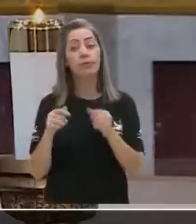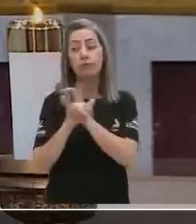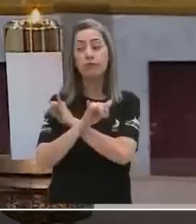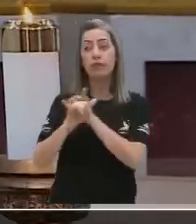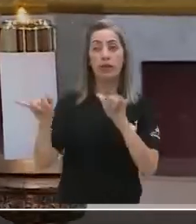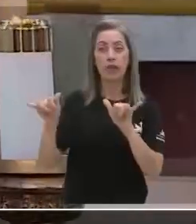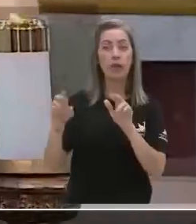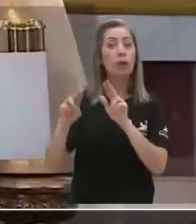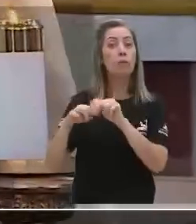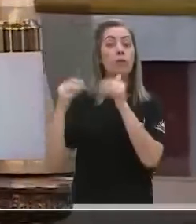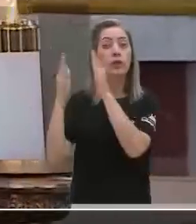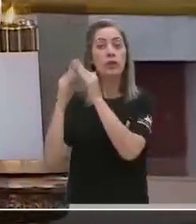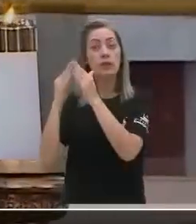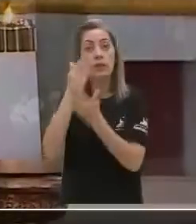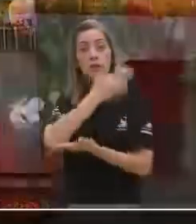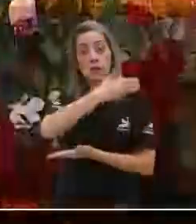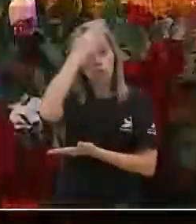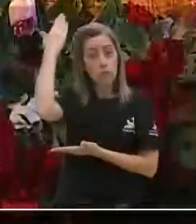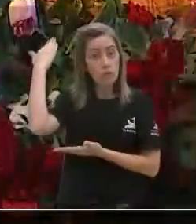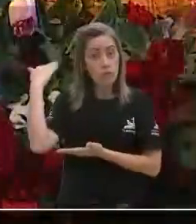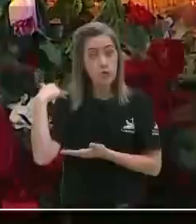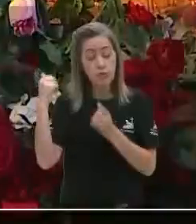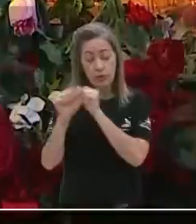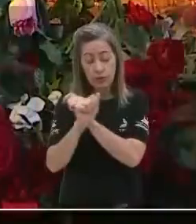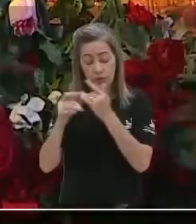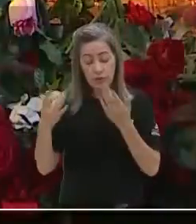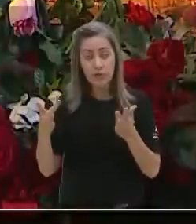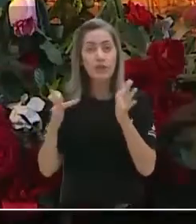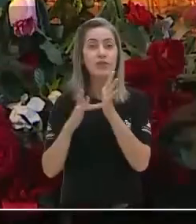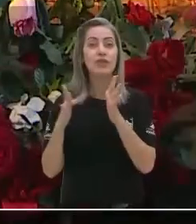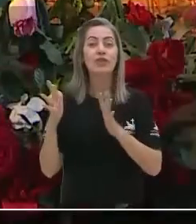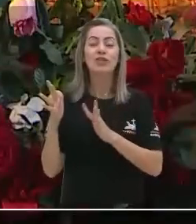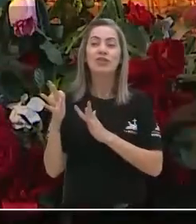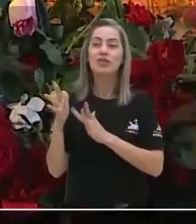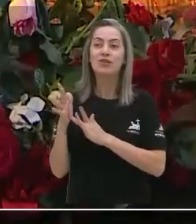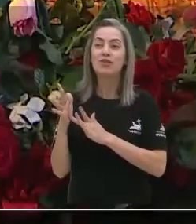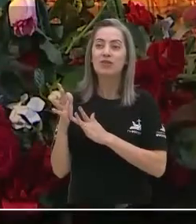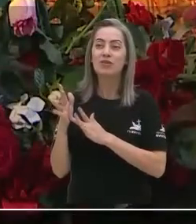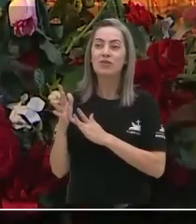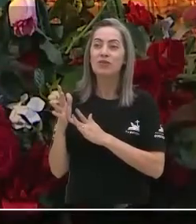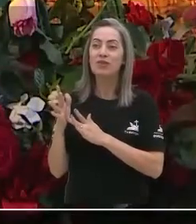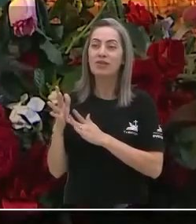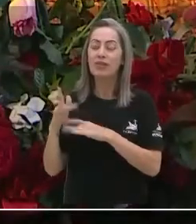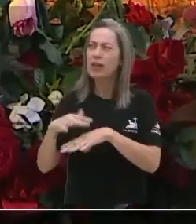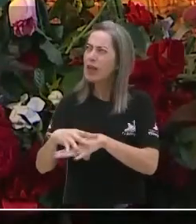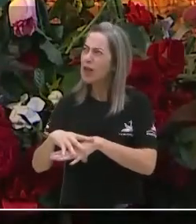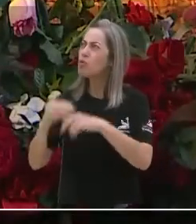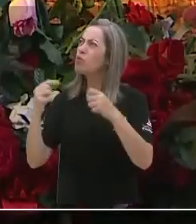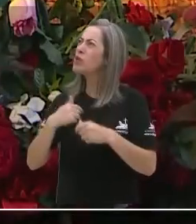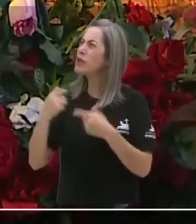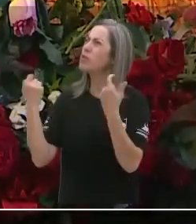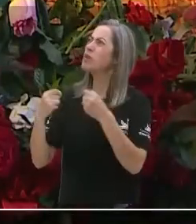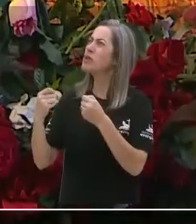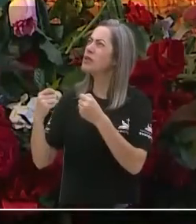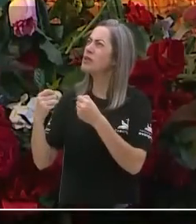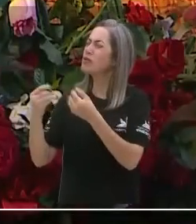por intercessão de Nossa Senhora: Jesus, traz a cura que eu estou precisando,